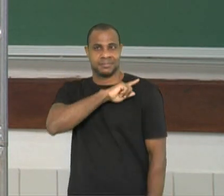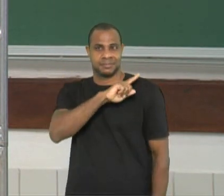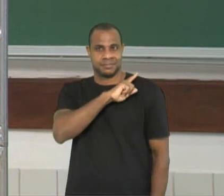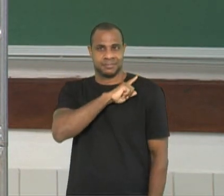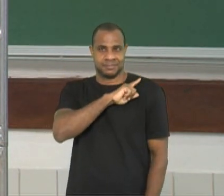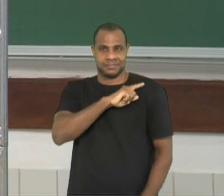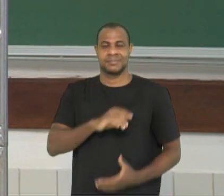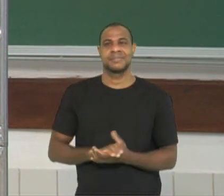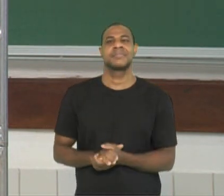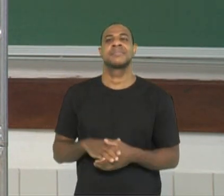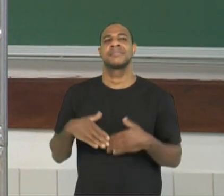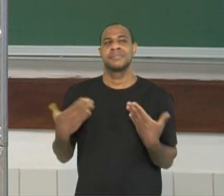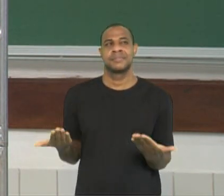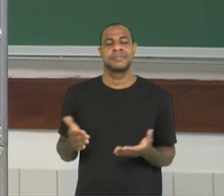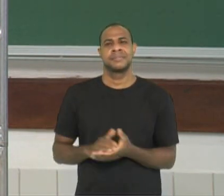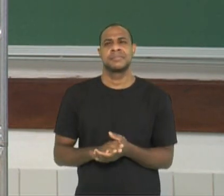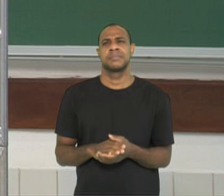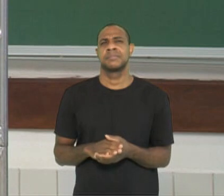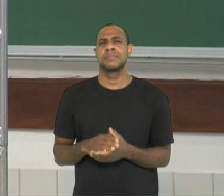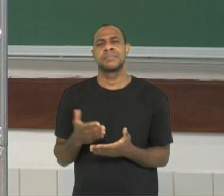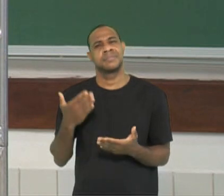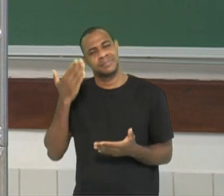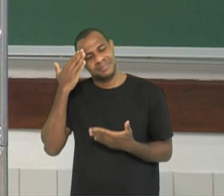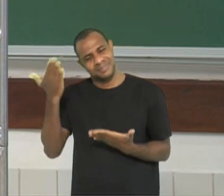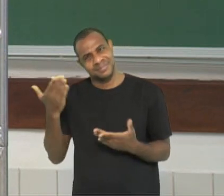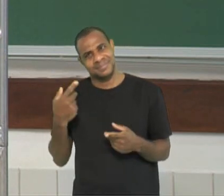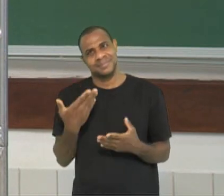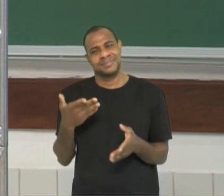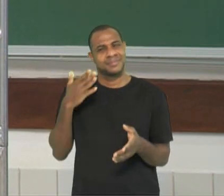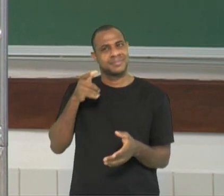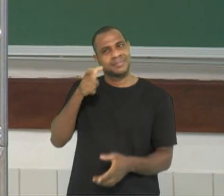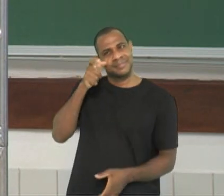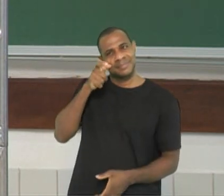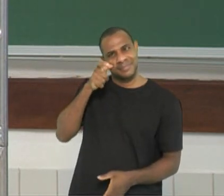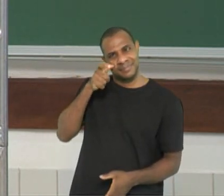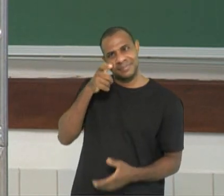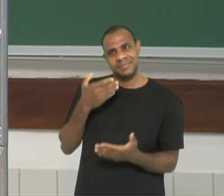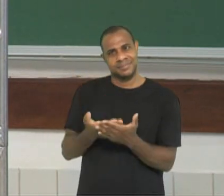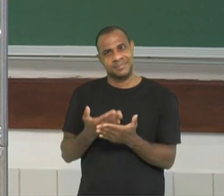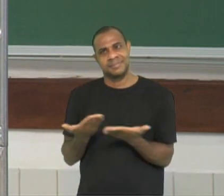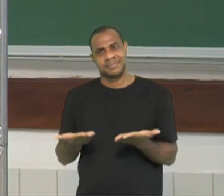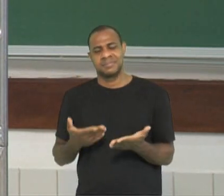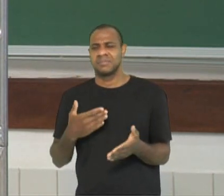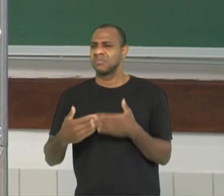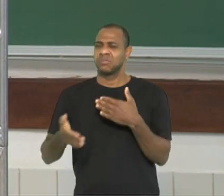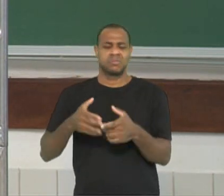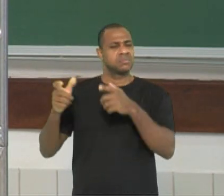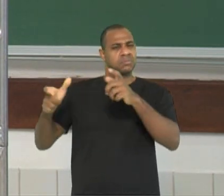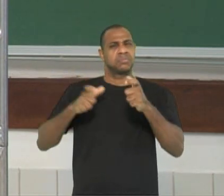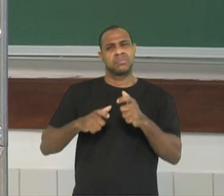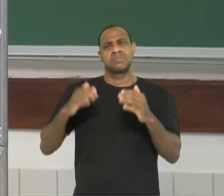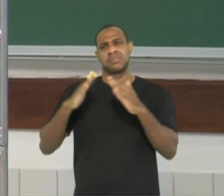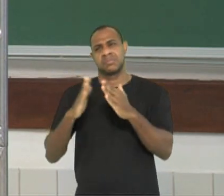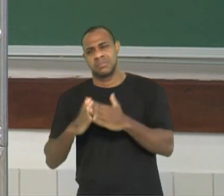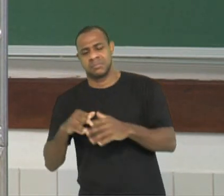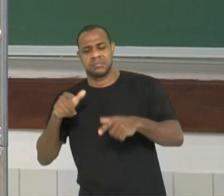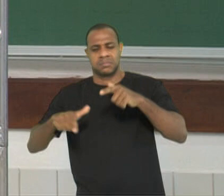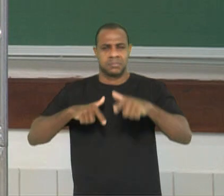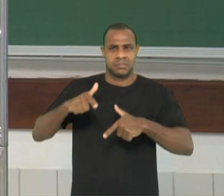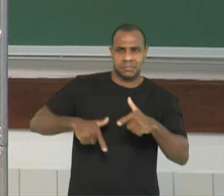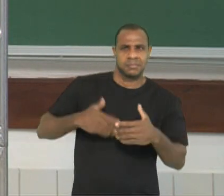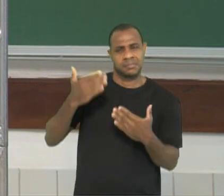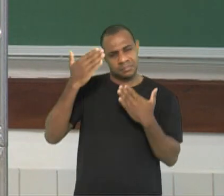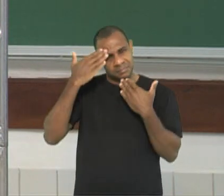entrada, aonde quer que você esteja, em casa, se deslocando eventualmente para o seu local de trabalho ou para onde quer que você esteja. Muito obrigado